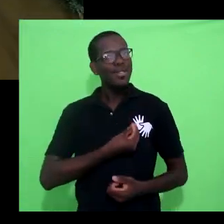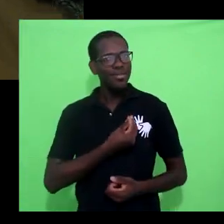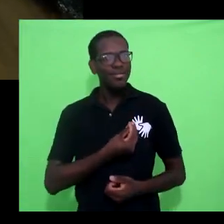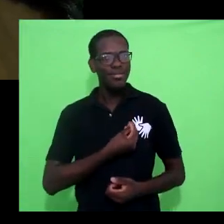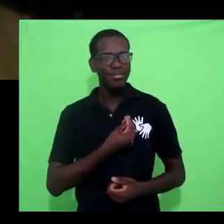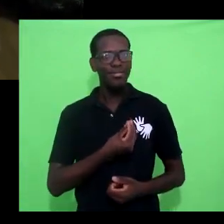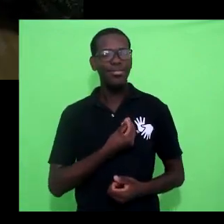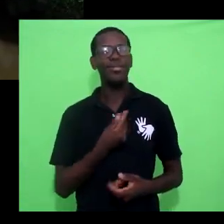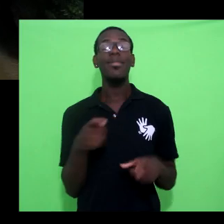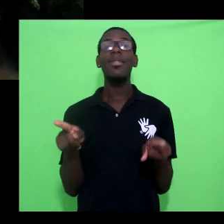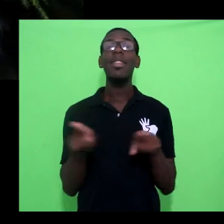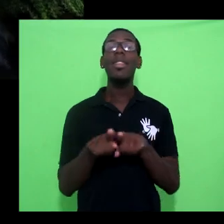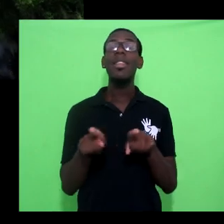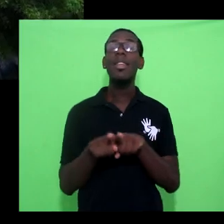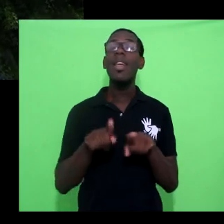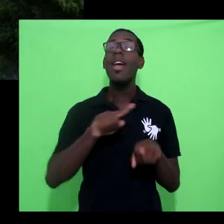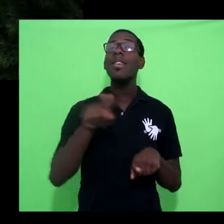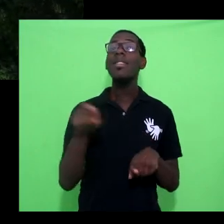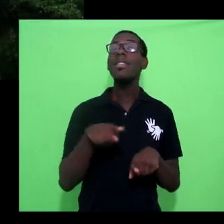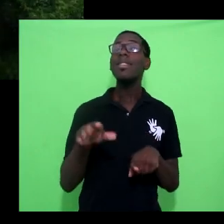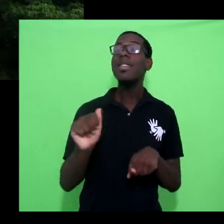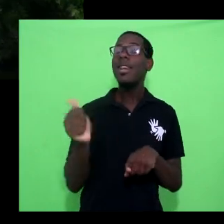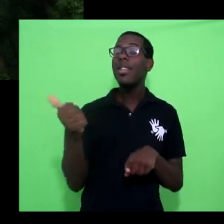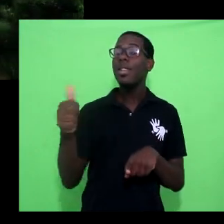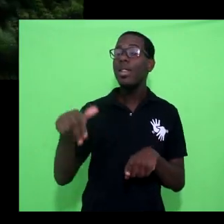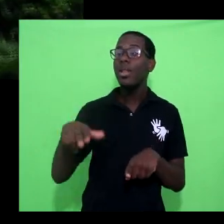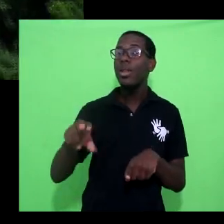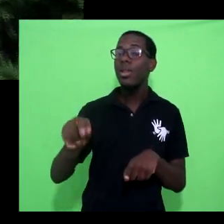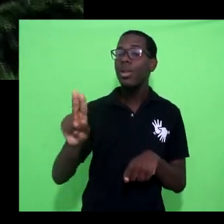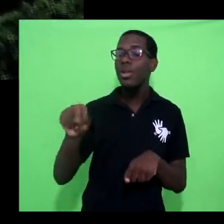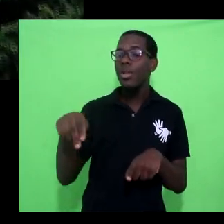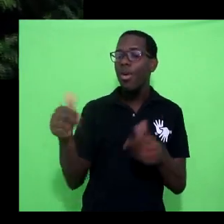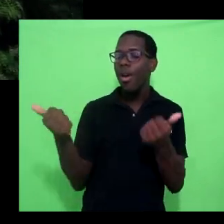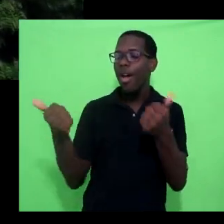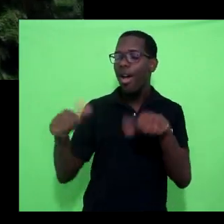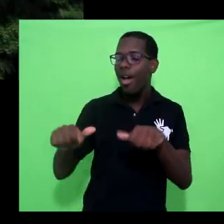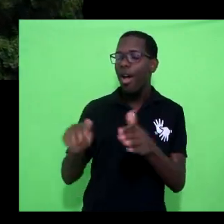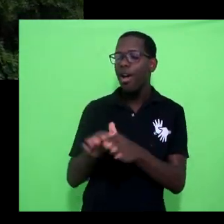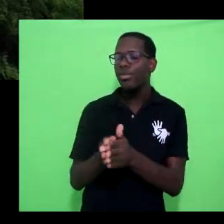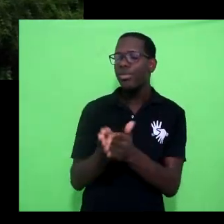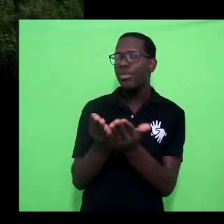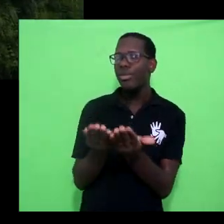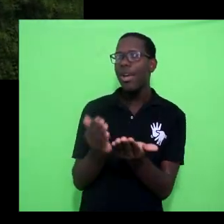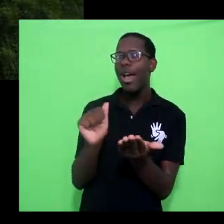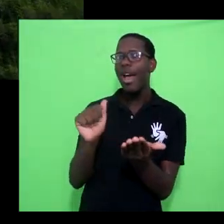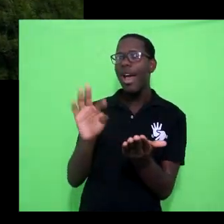Né? Então, seu Zanon, a gente está aqui com o livro Ata